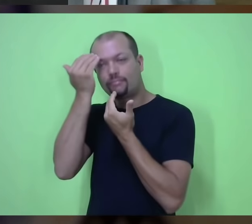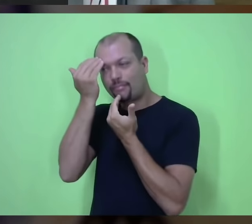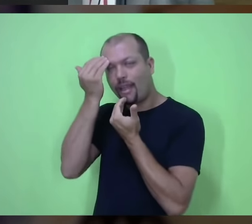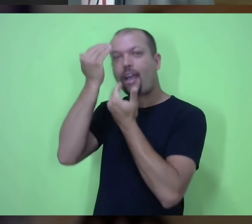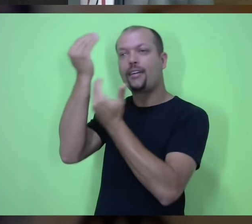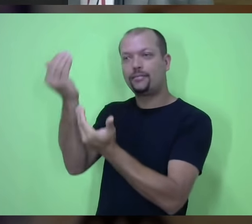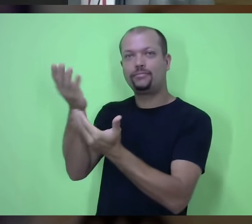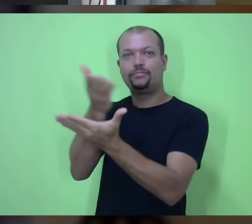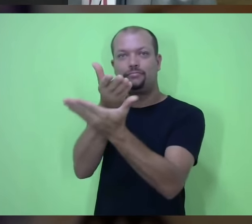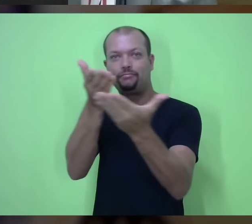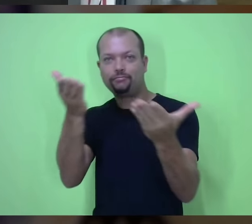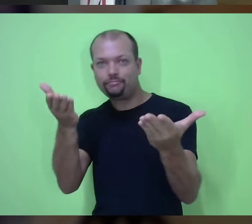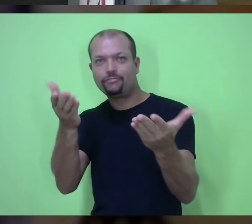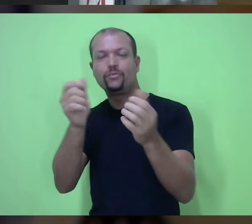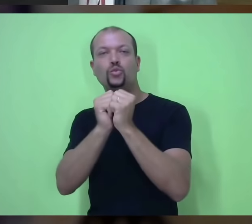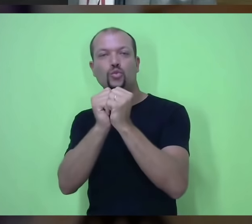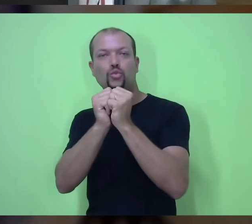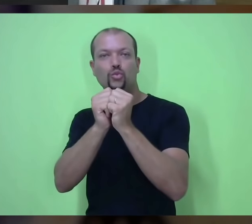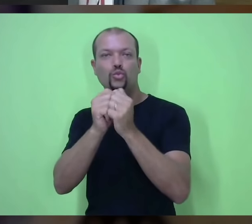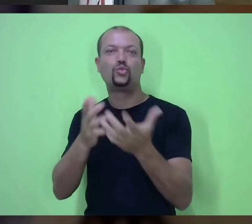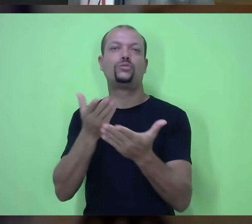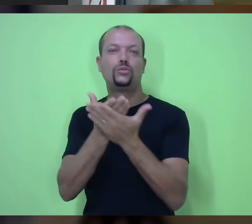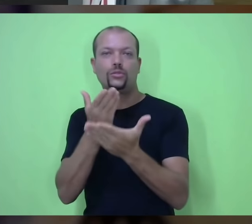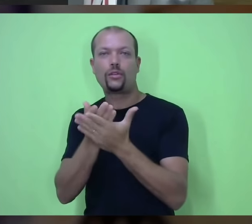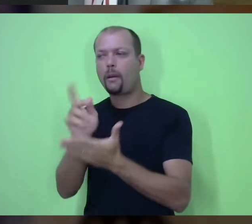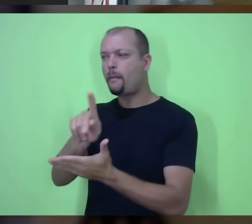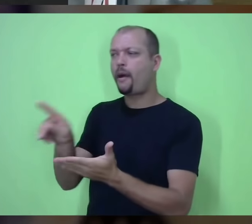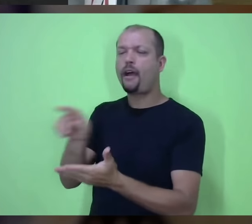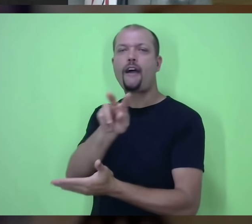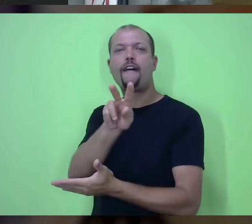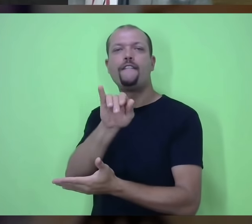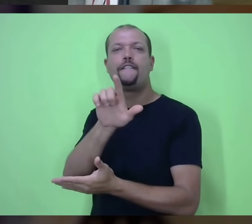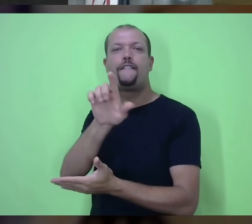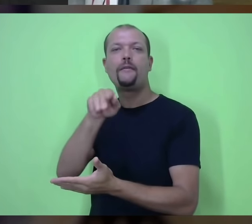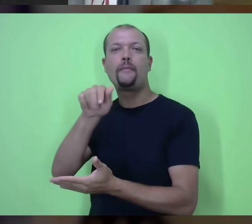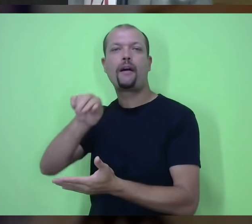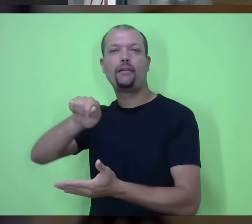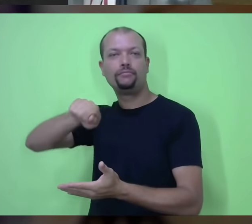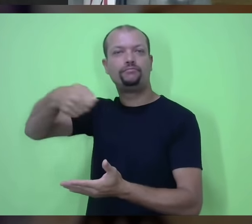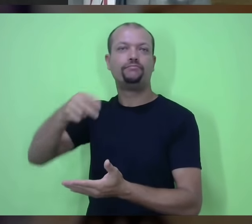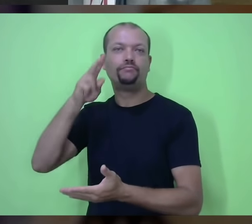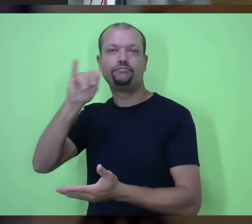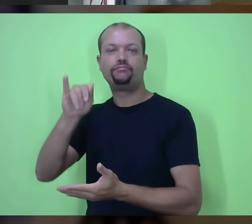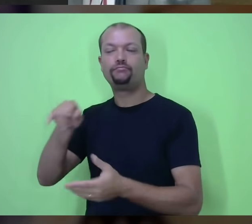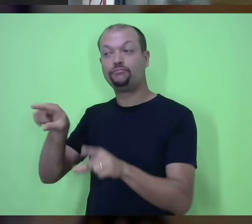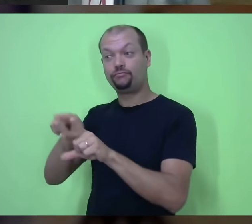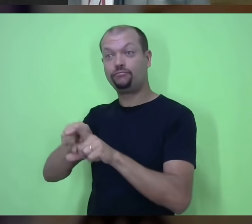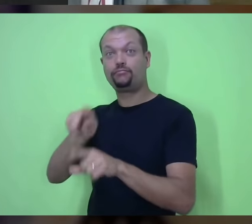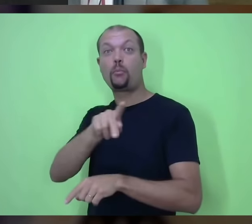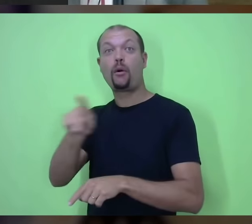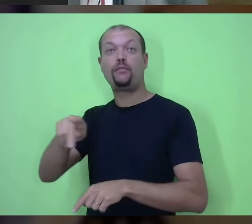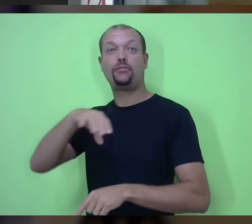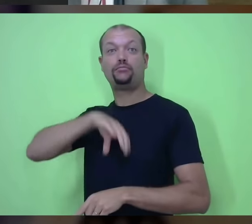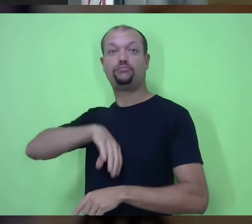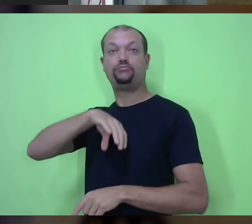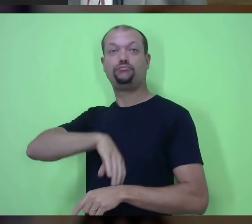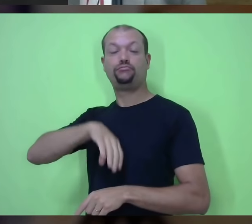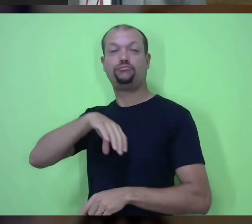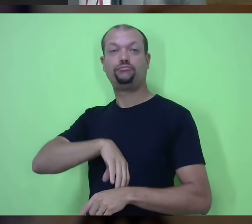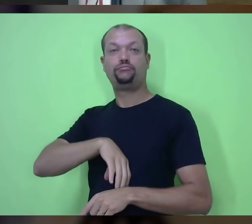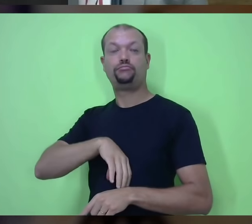vez, agradeço. Você vê que está conosco o professor Vilmar. Professor Vilmar é professor de língua portuguesa